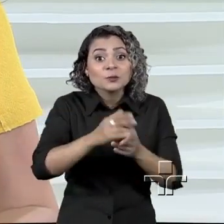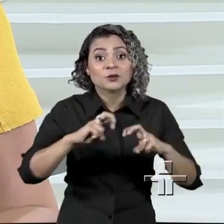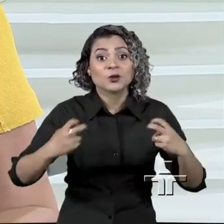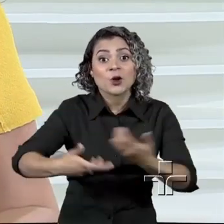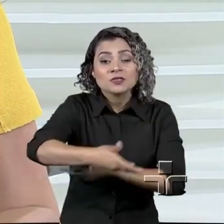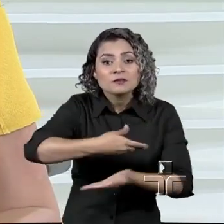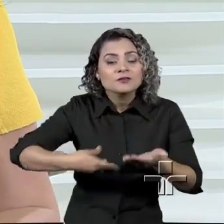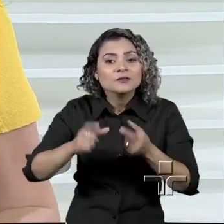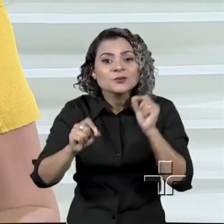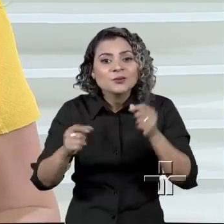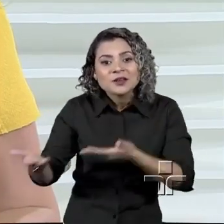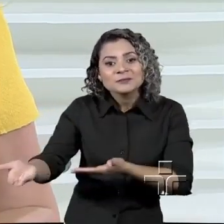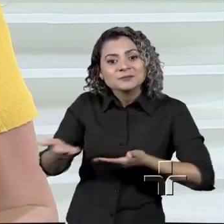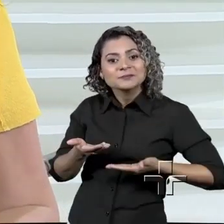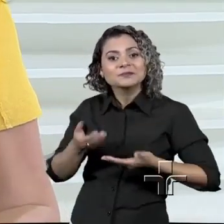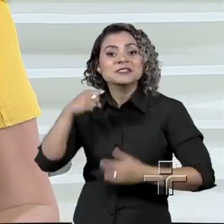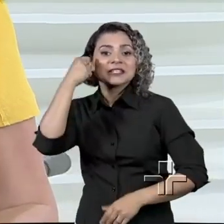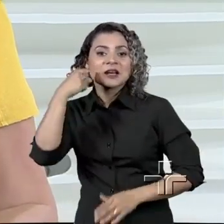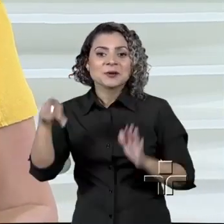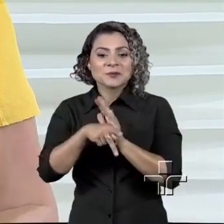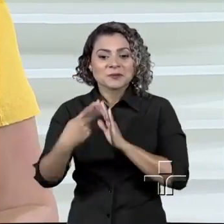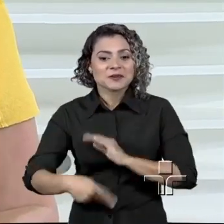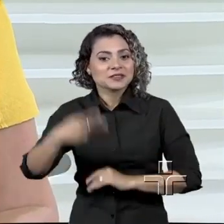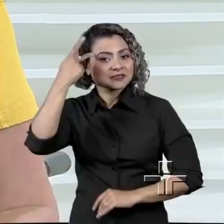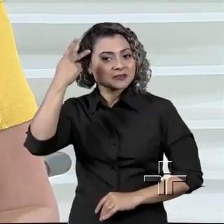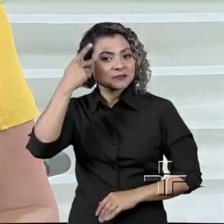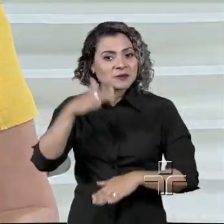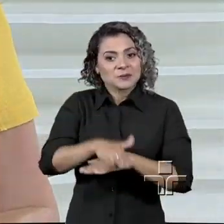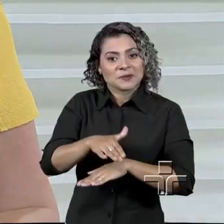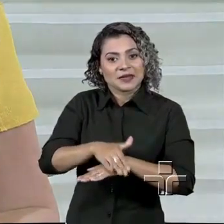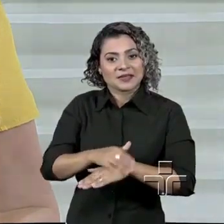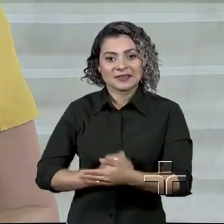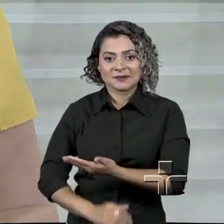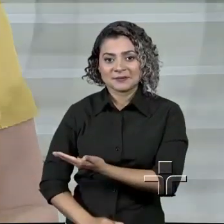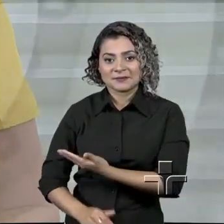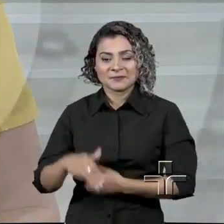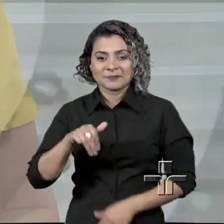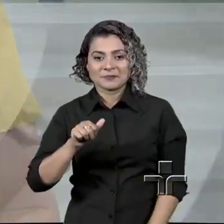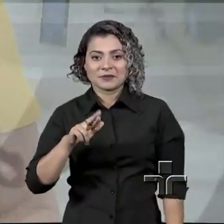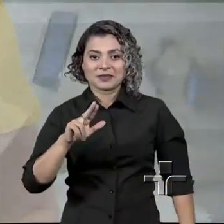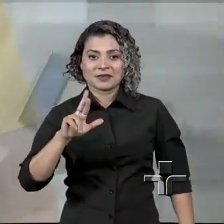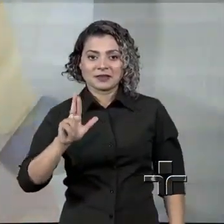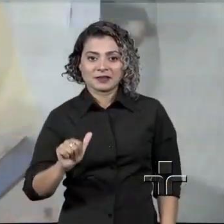Viva, recebemos a senadora eleita por São Paulo, Mara Gabrilli.